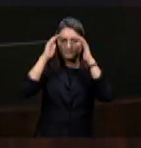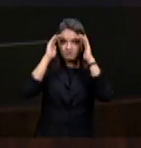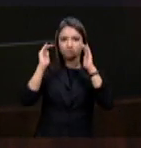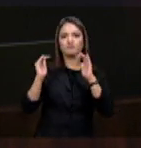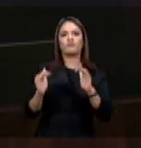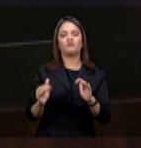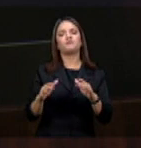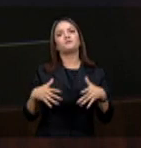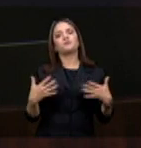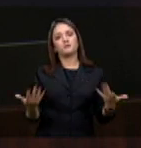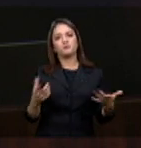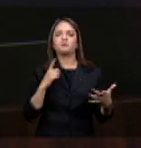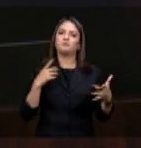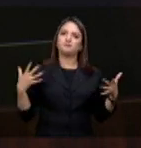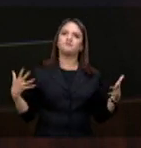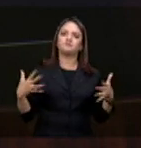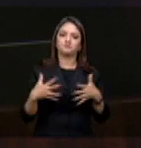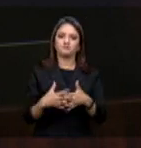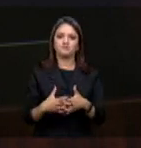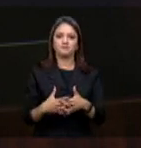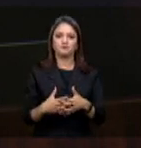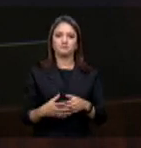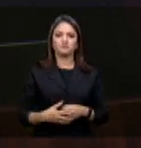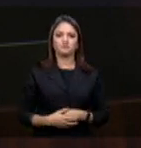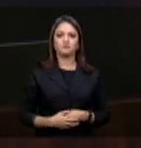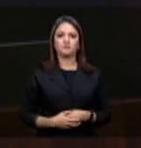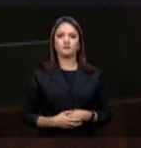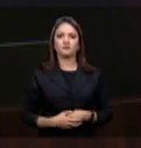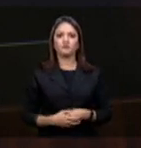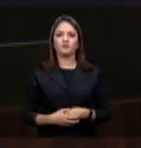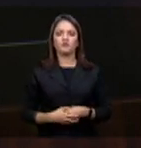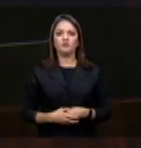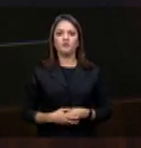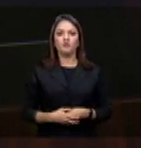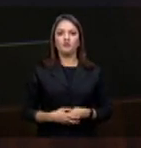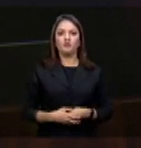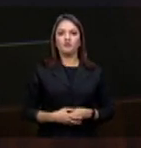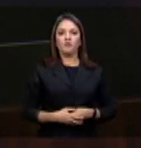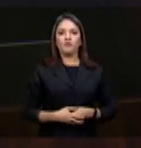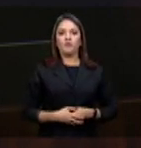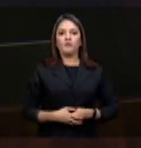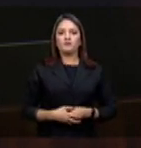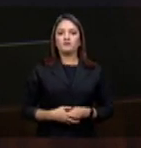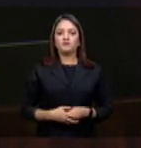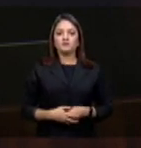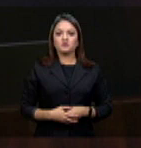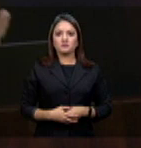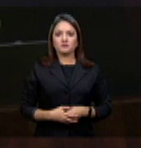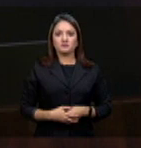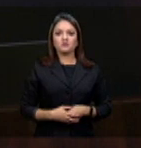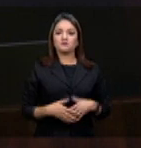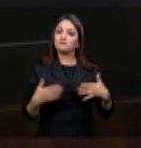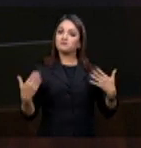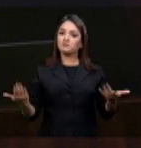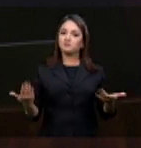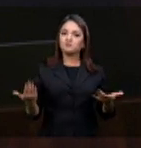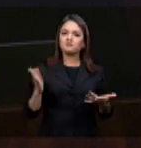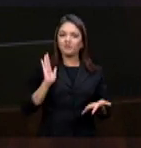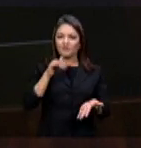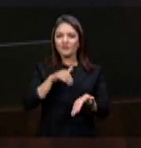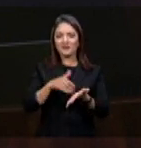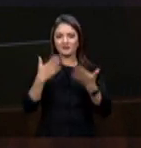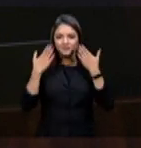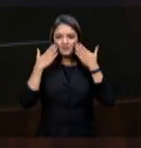alegra Verde a injustiça e aqui a minha parte final da apresentação justamente tem